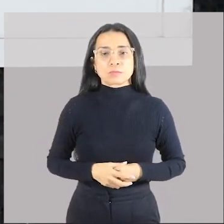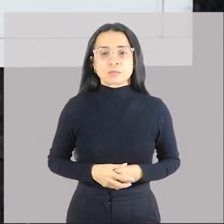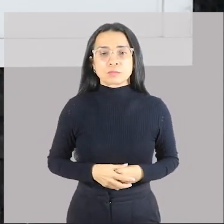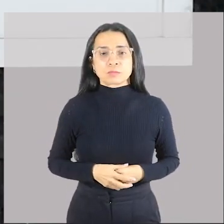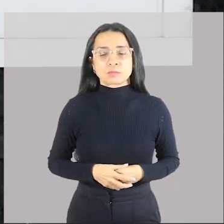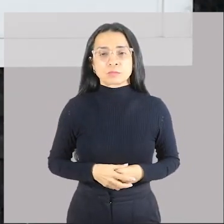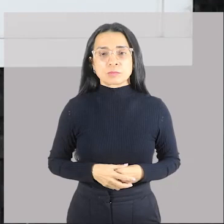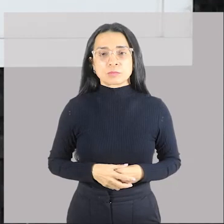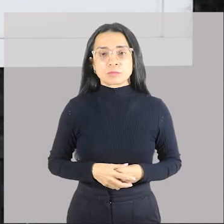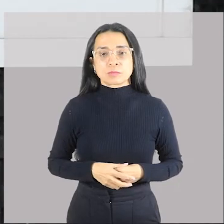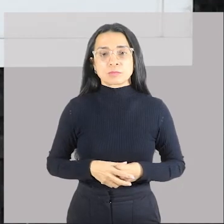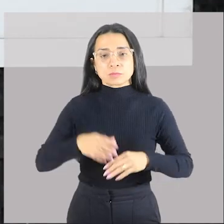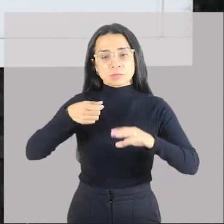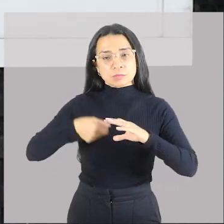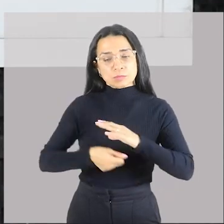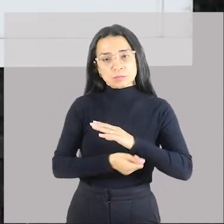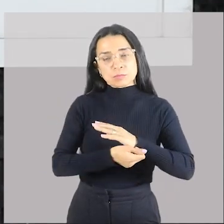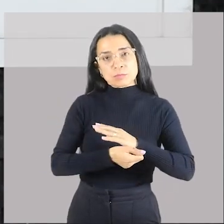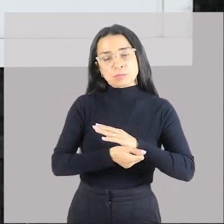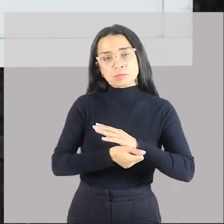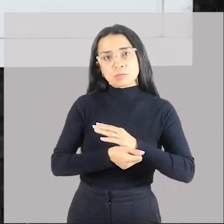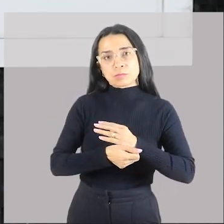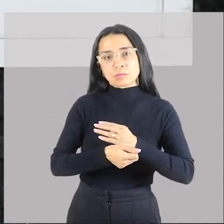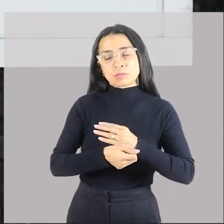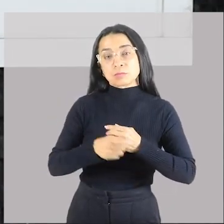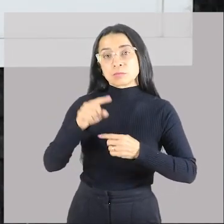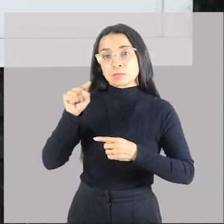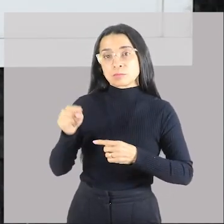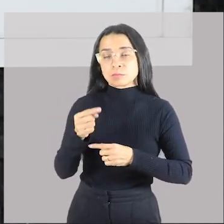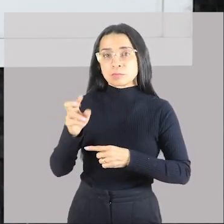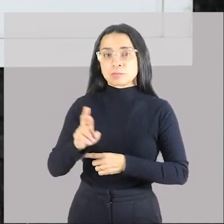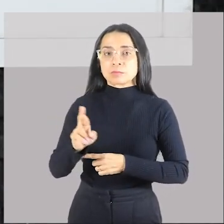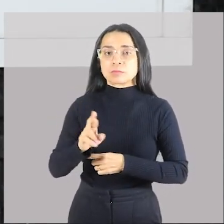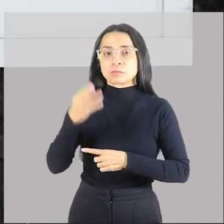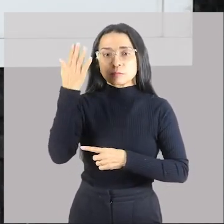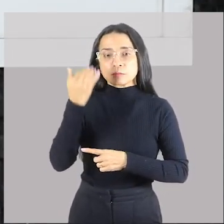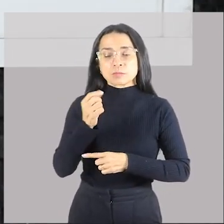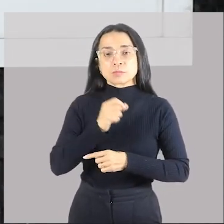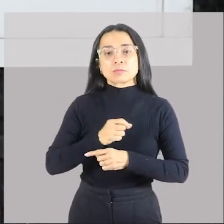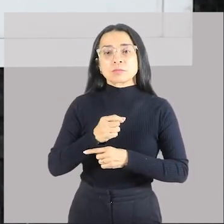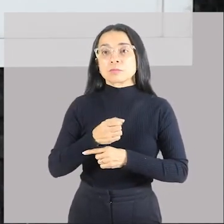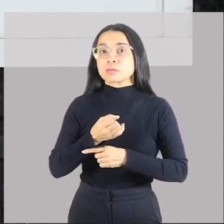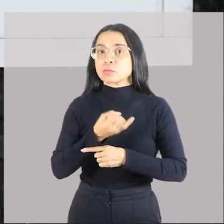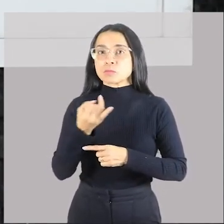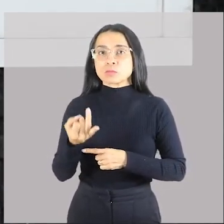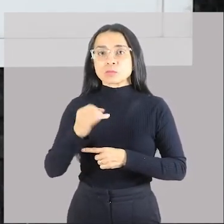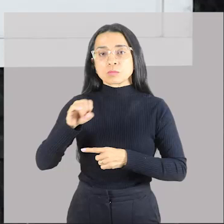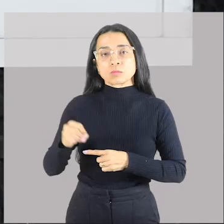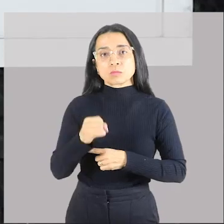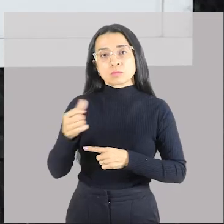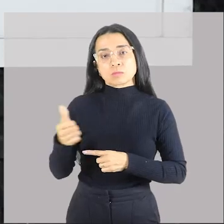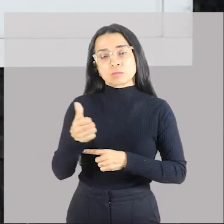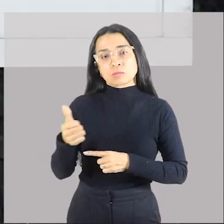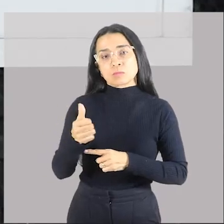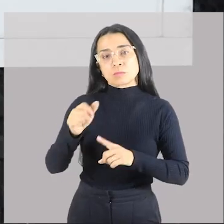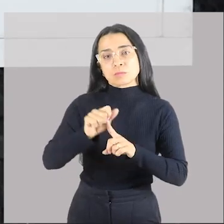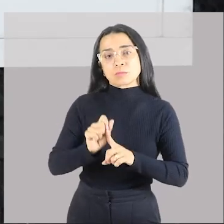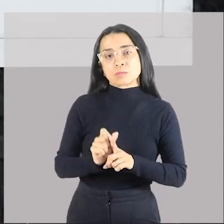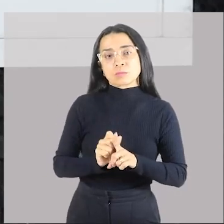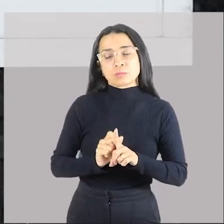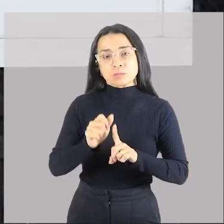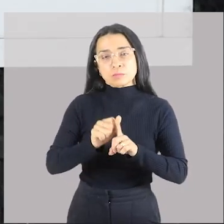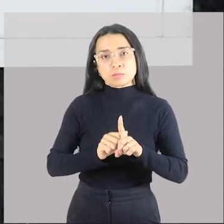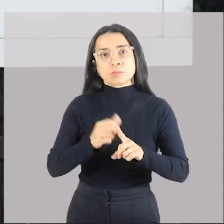que vai ser aplicado em cima de R$1.000. Beleza. Então, para me saber só contar os juros do primeiro mês, eu